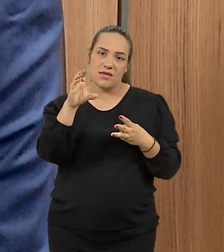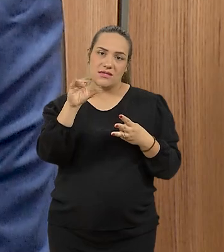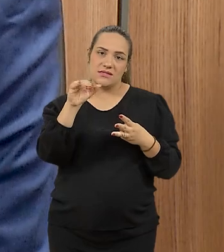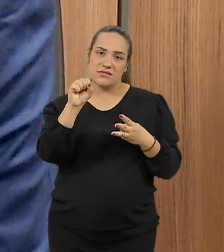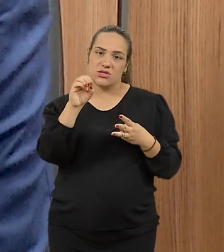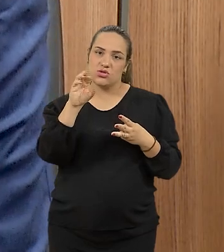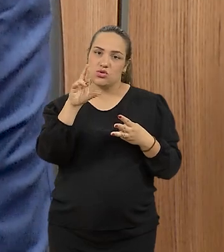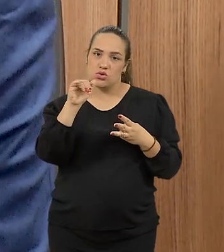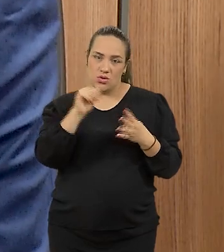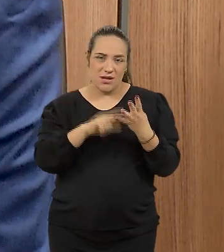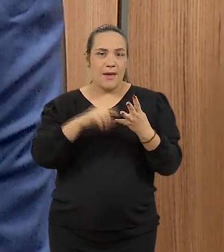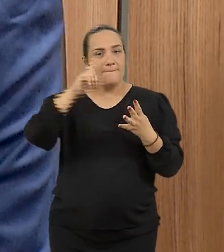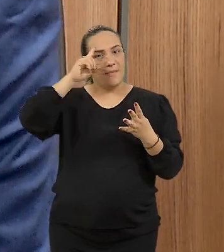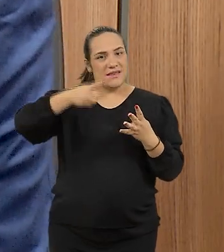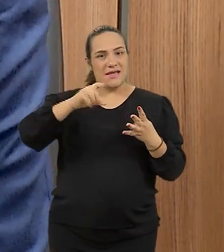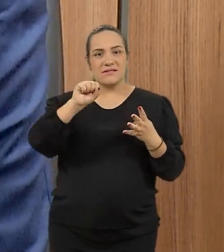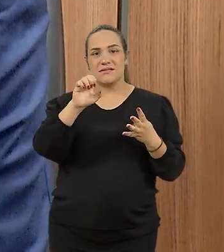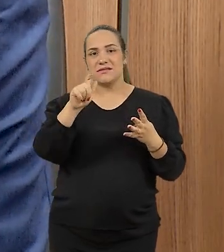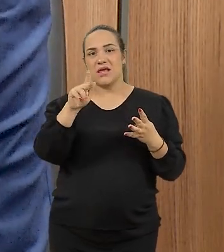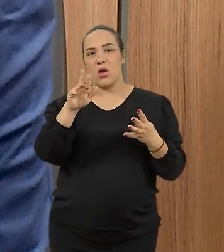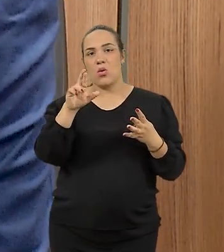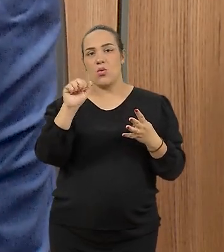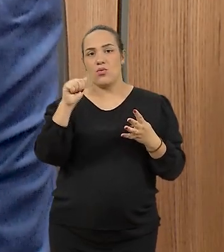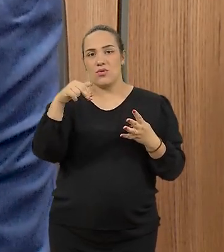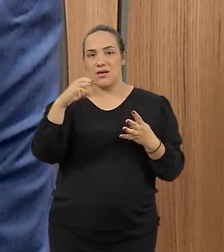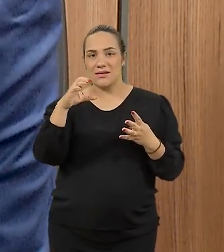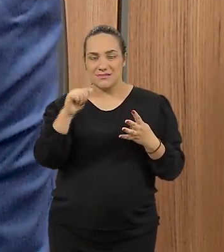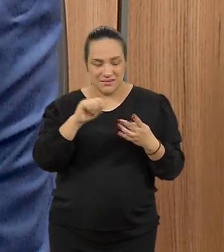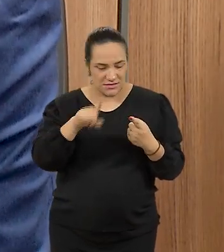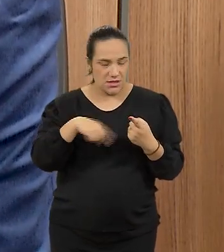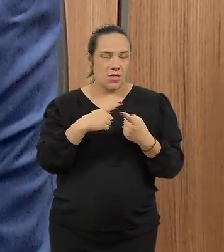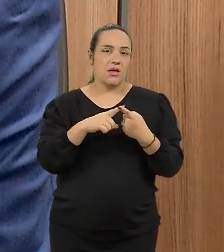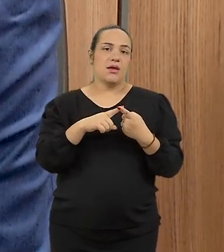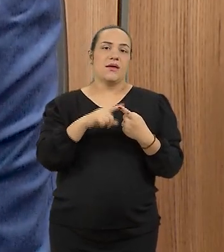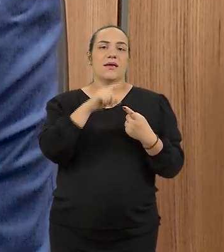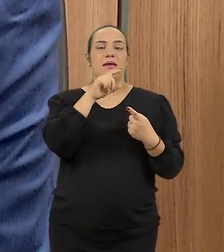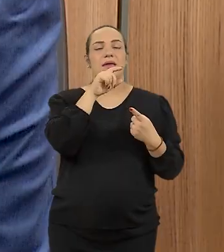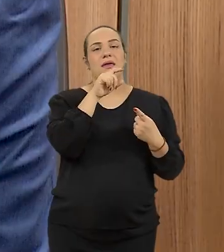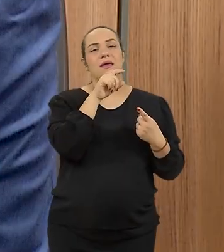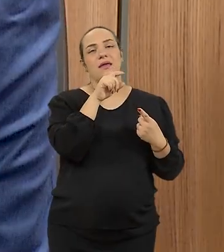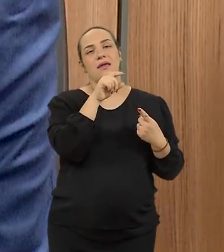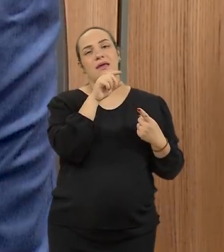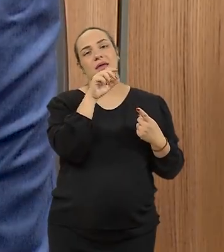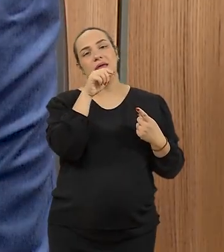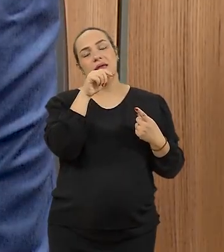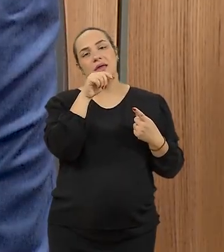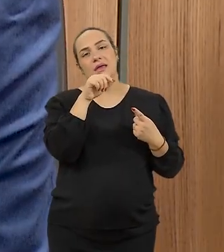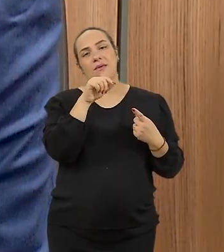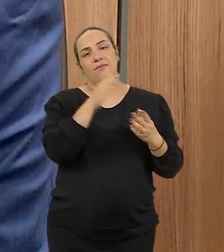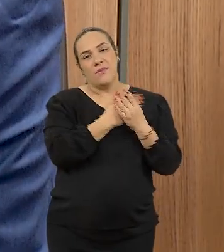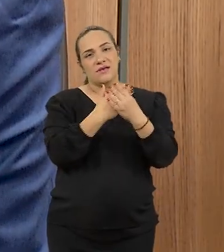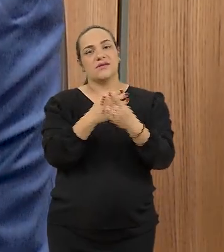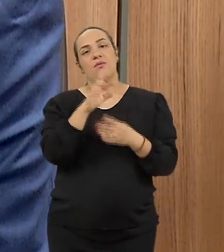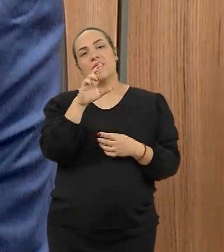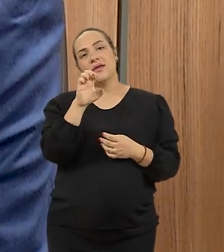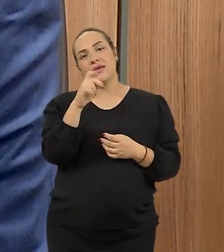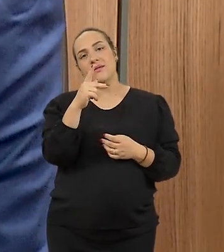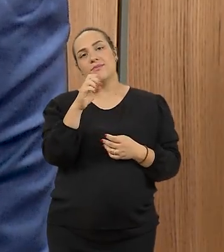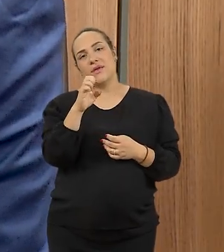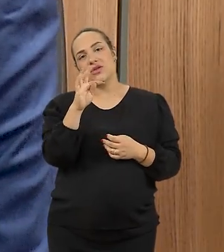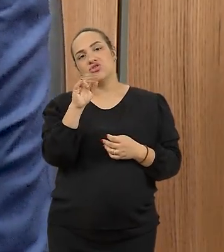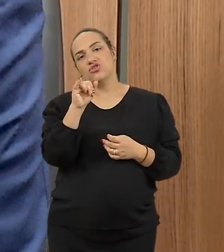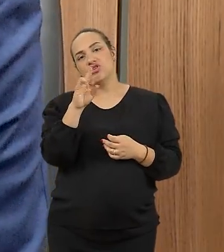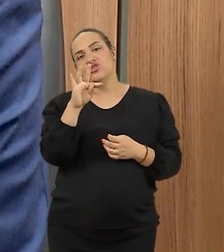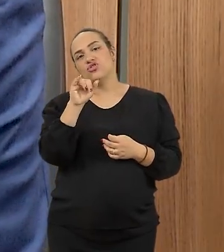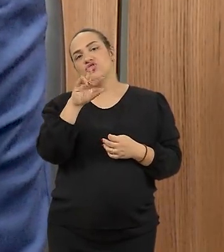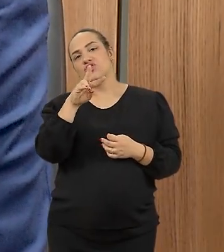ação rescisória, mandado de segurança, incidentes de resolução de demandas de questões repetitivas, E mais ou menos